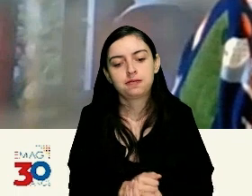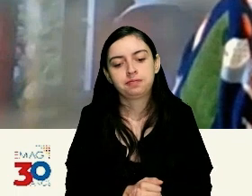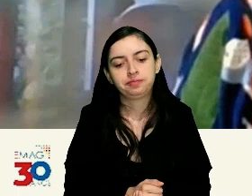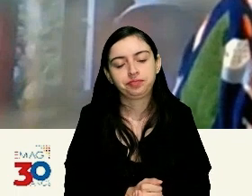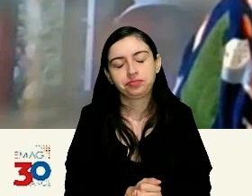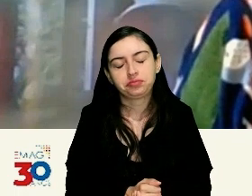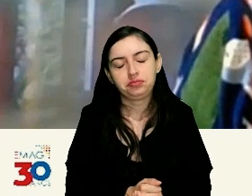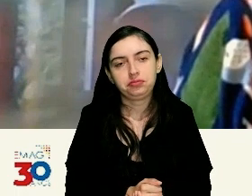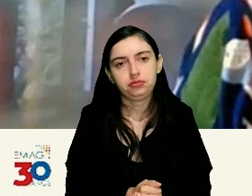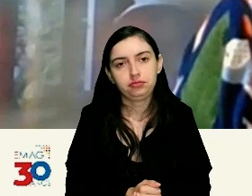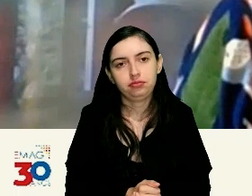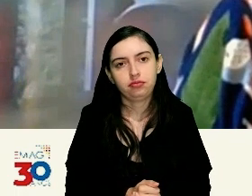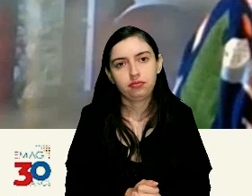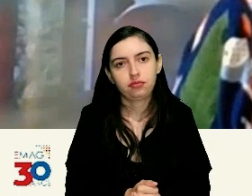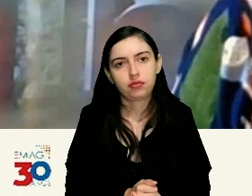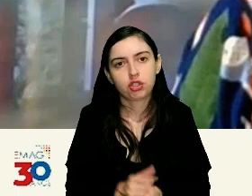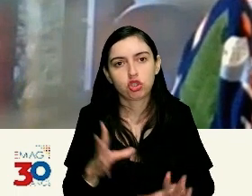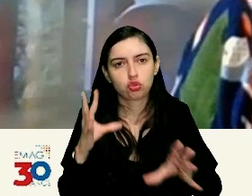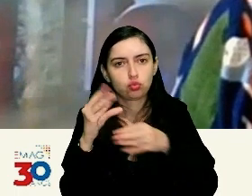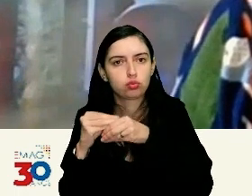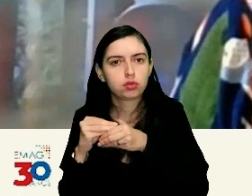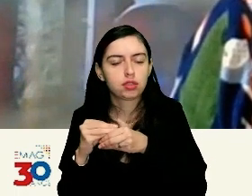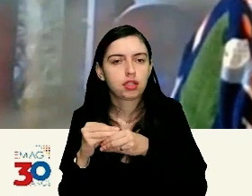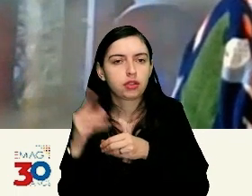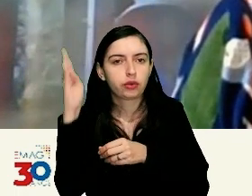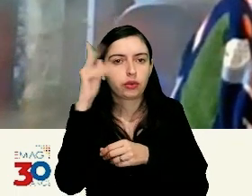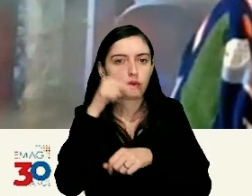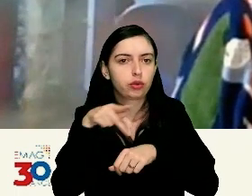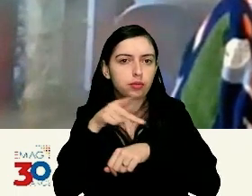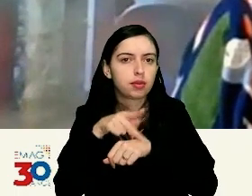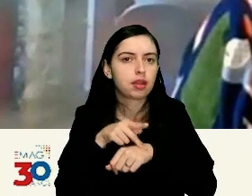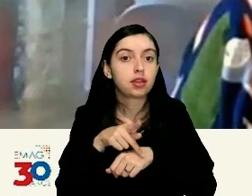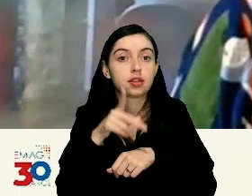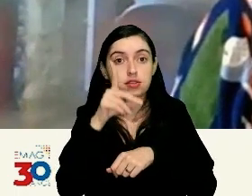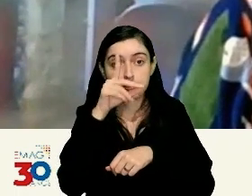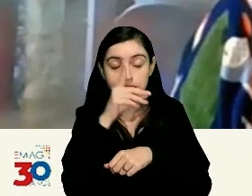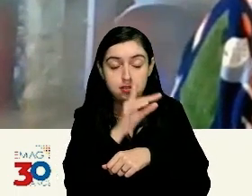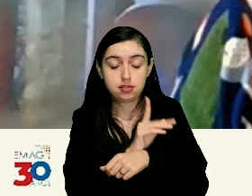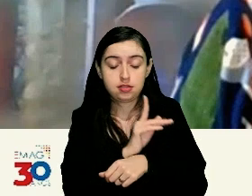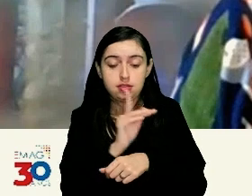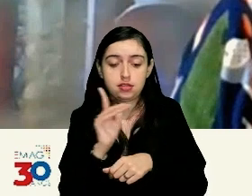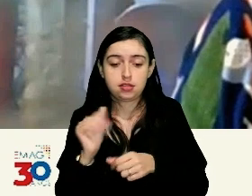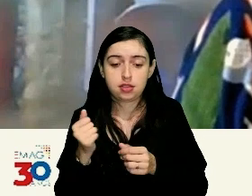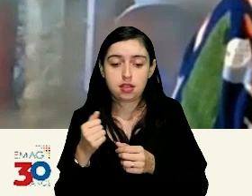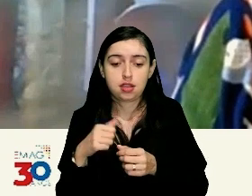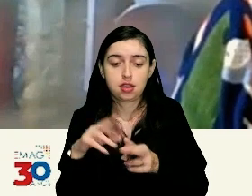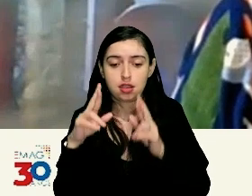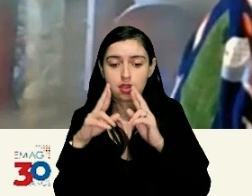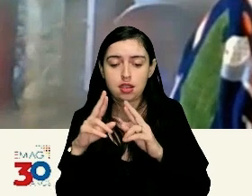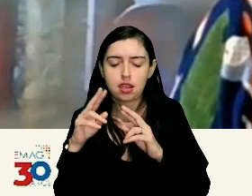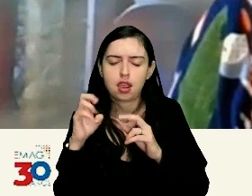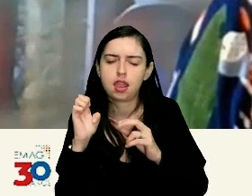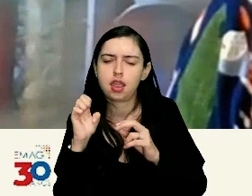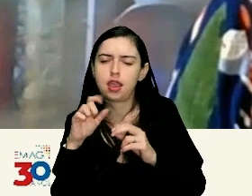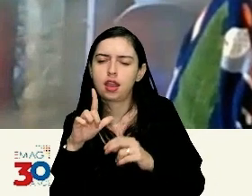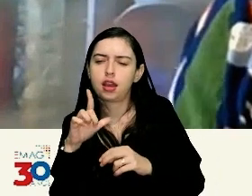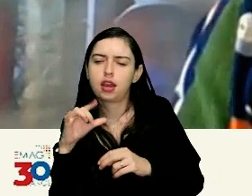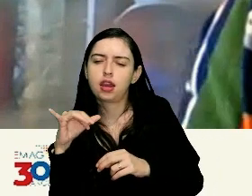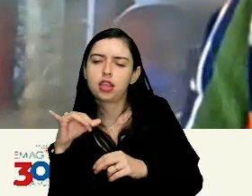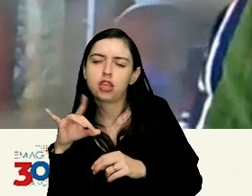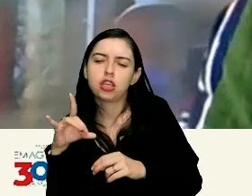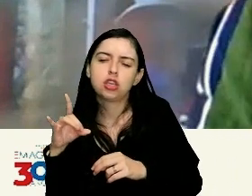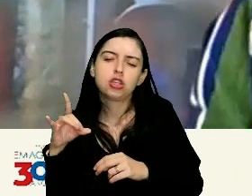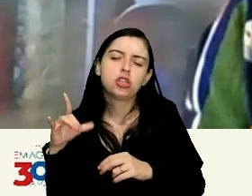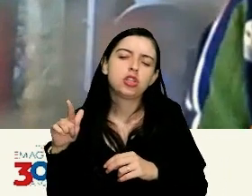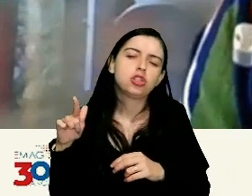contextualizando dentro de um país que é assim religioso e que traz em alguns conceitos, alguns conceitos não, né, um